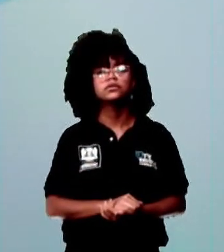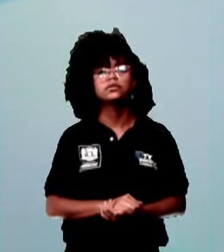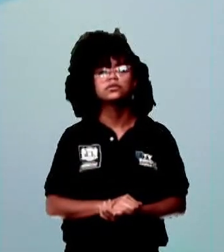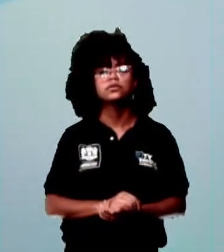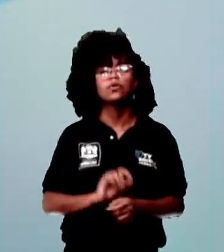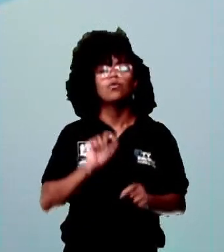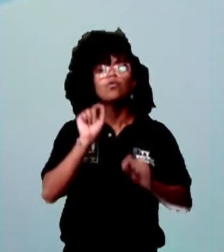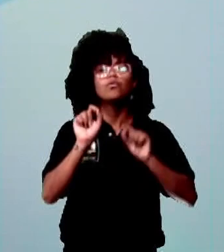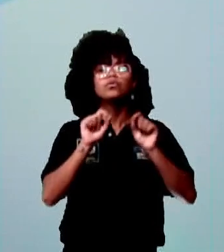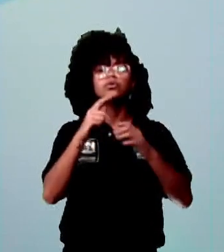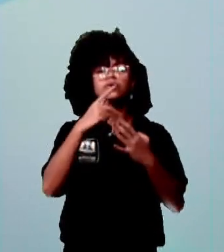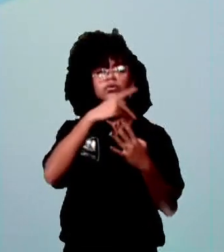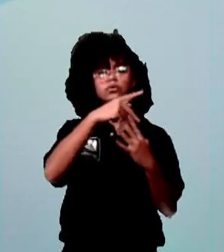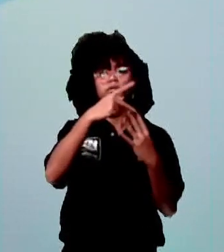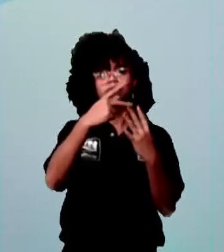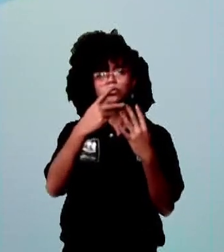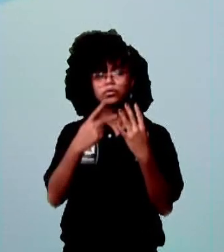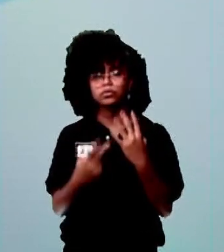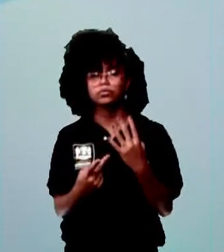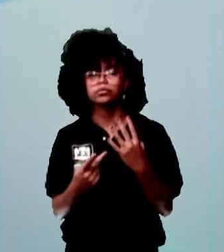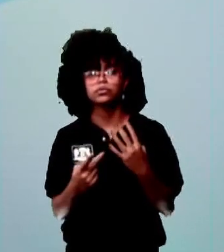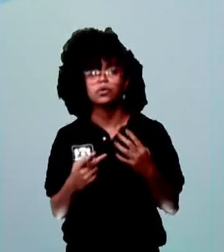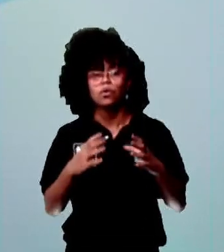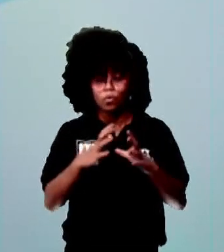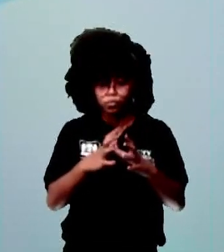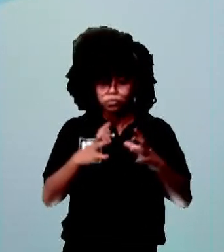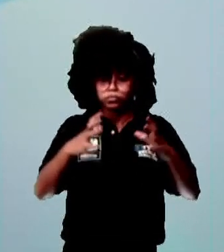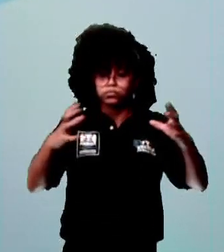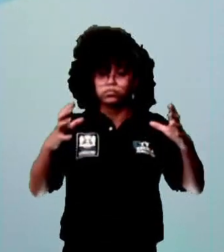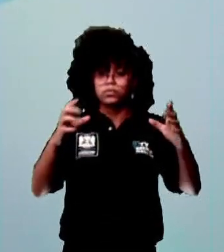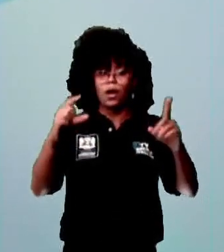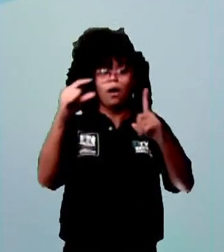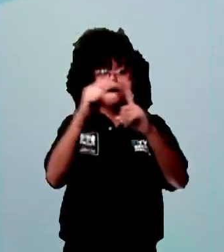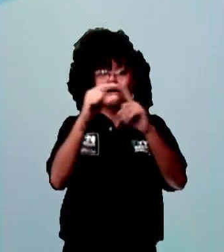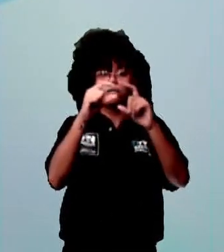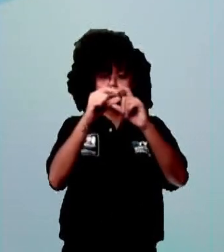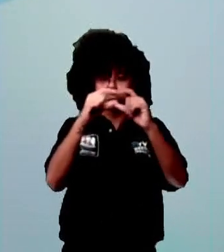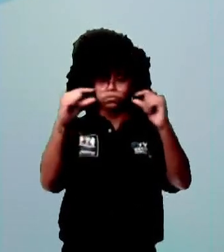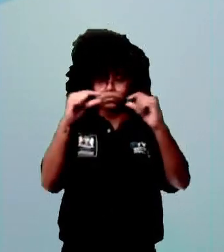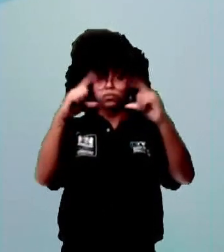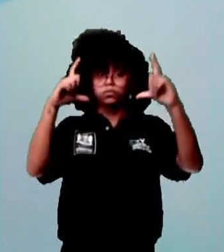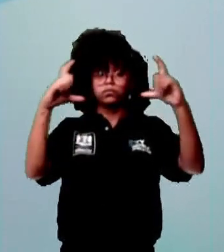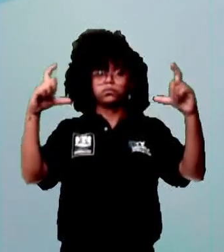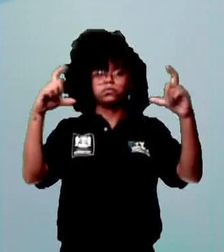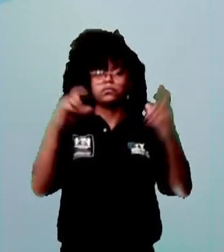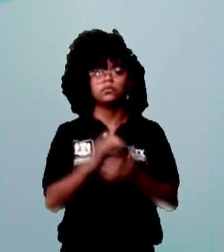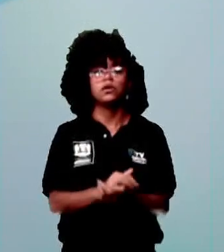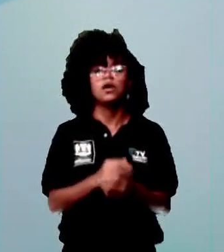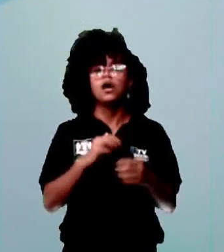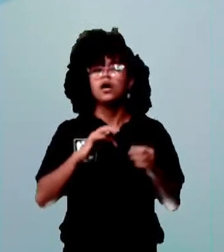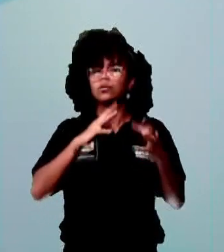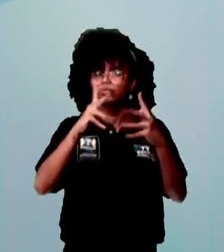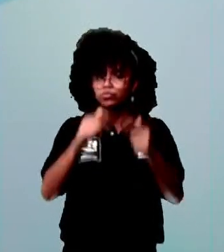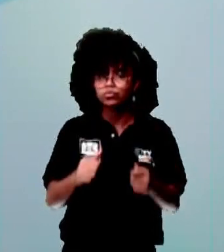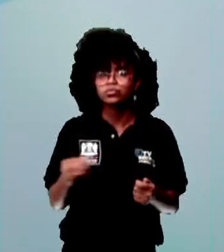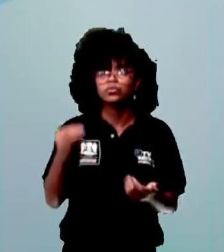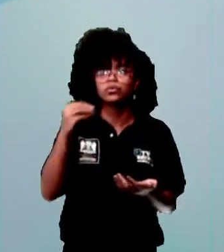se expressando ali, tamanho das fontes das palavras, tudo ali está sendo colocado de maneira